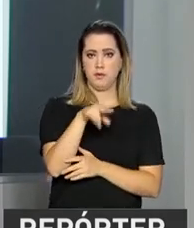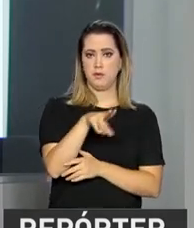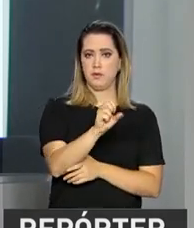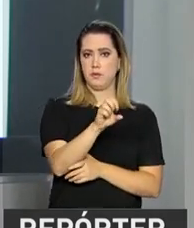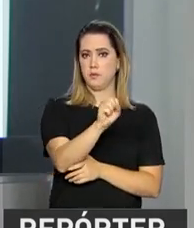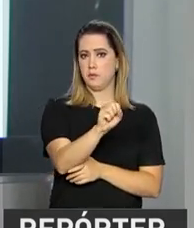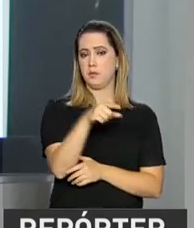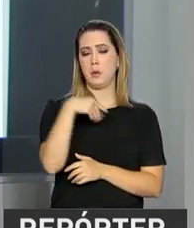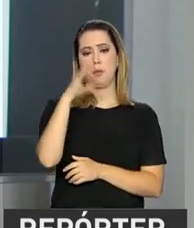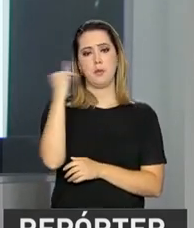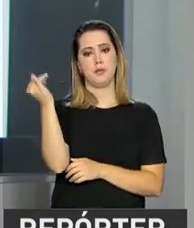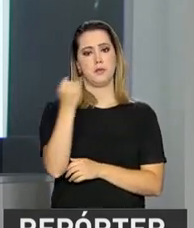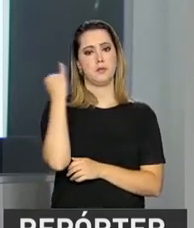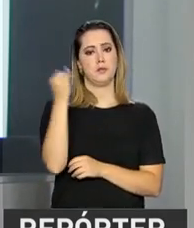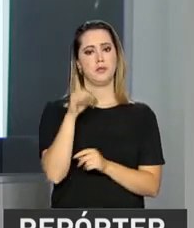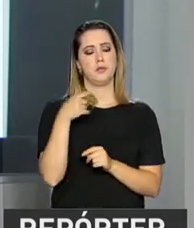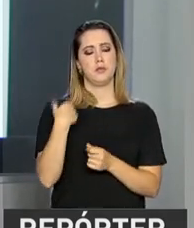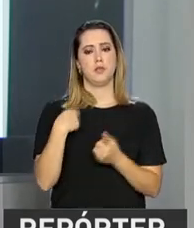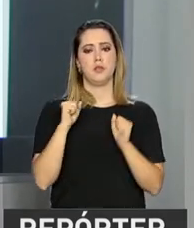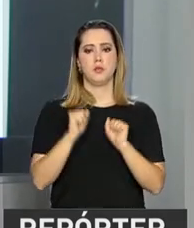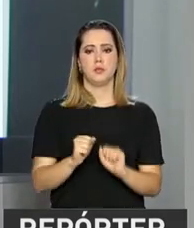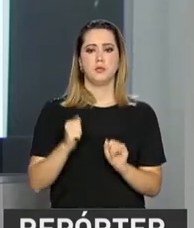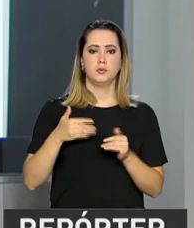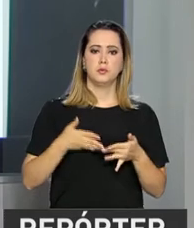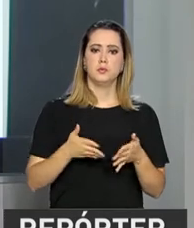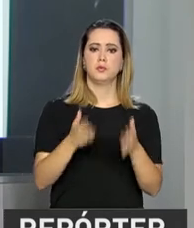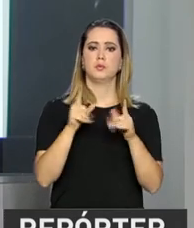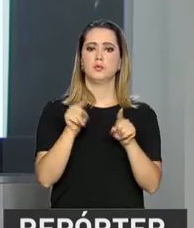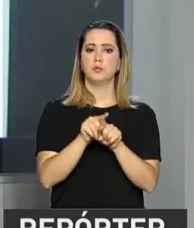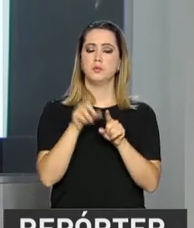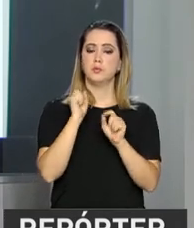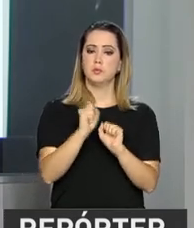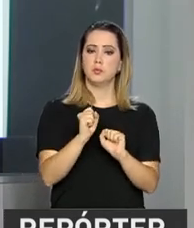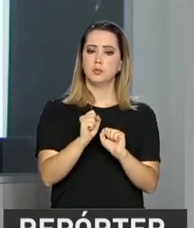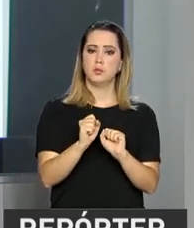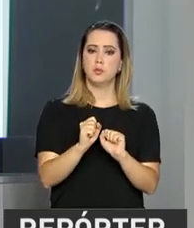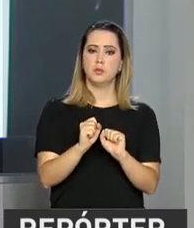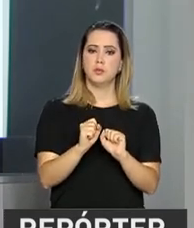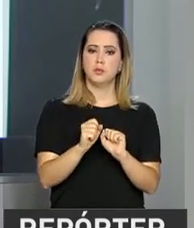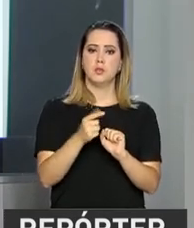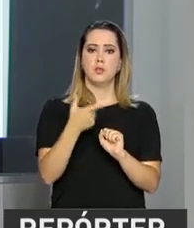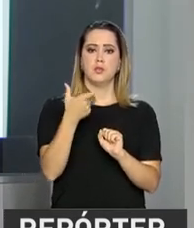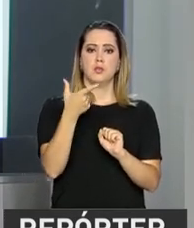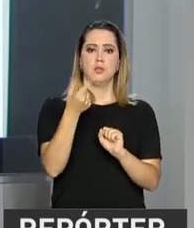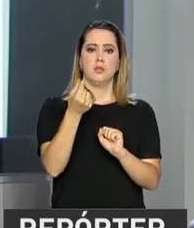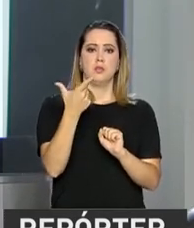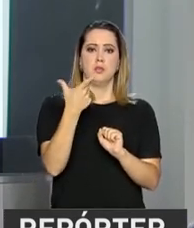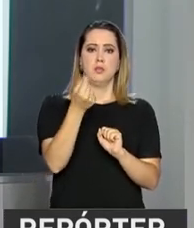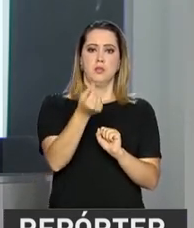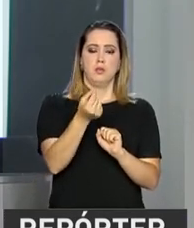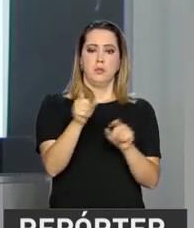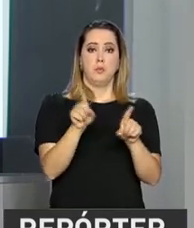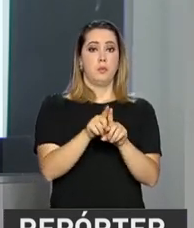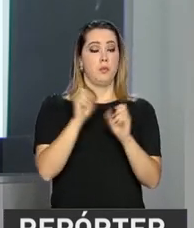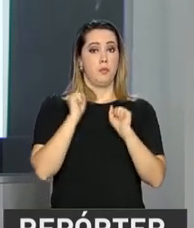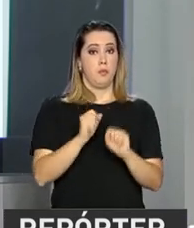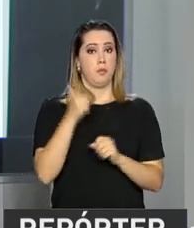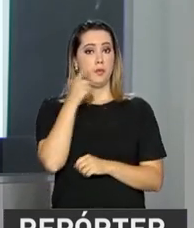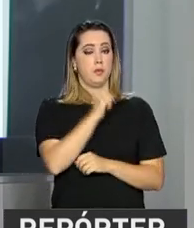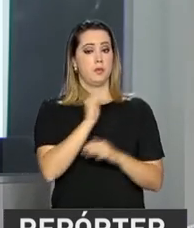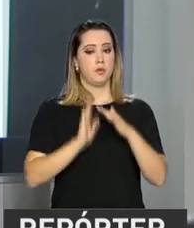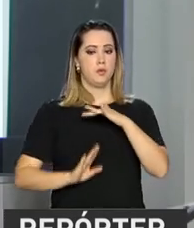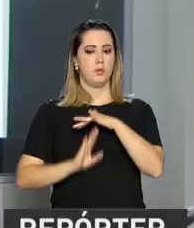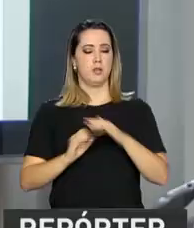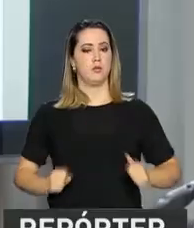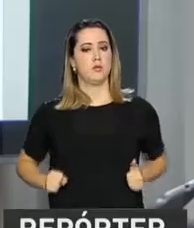importante delas para viabilizar que é na década de 2020 você consiga cumprir esse teto